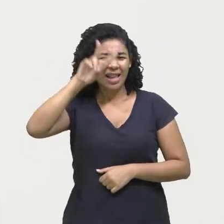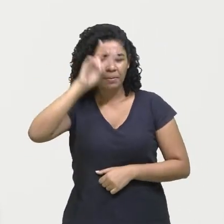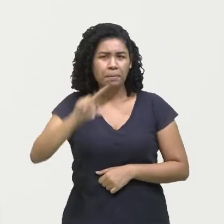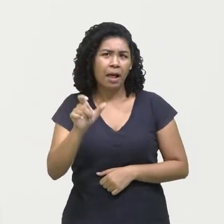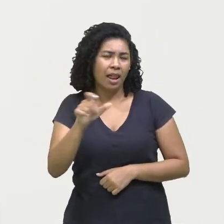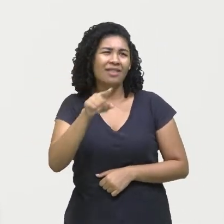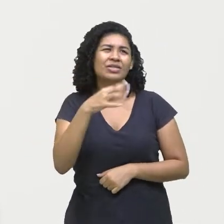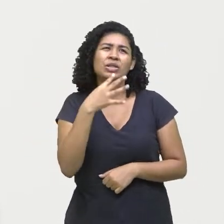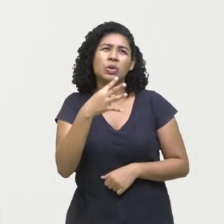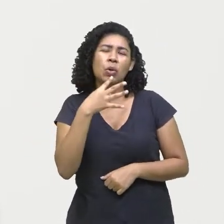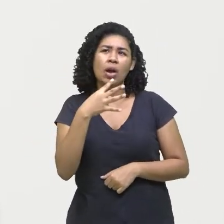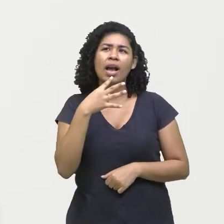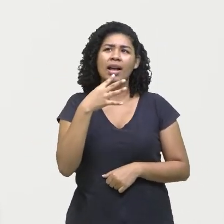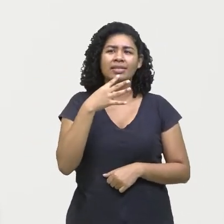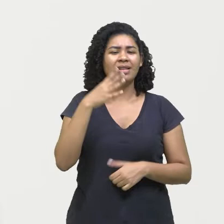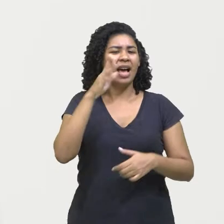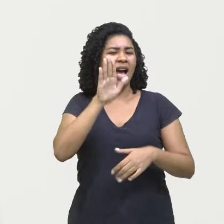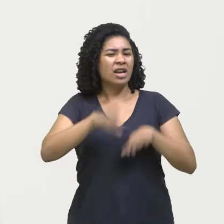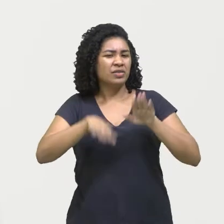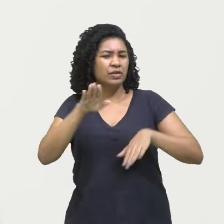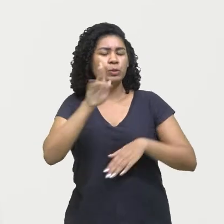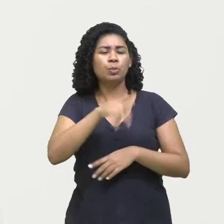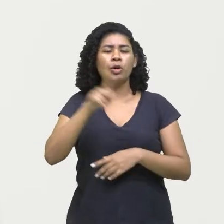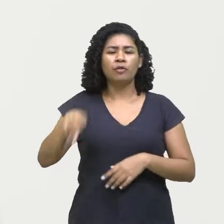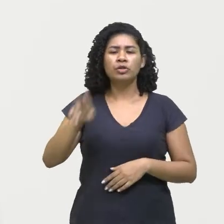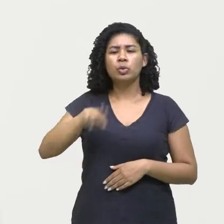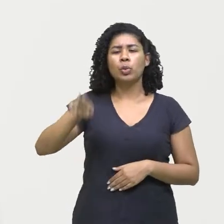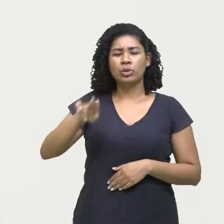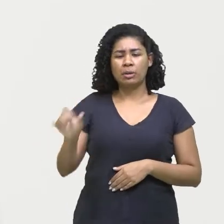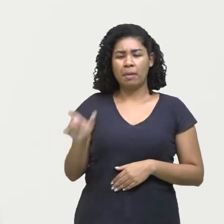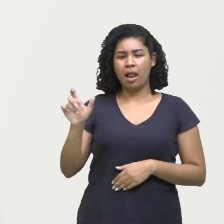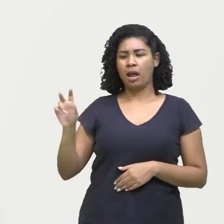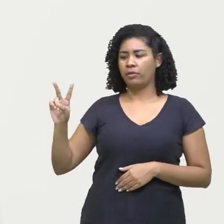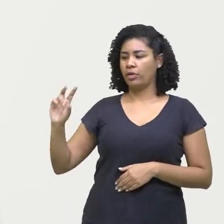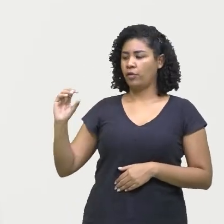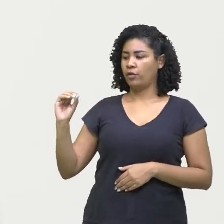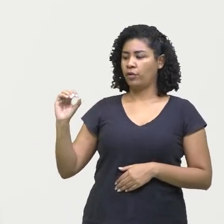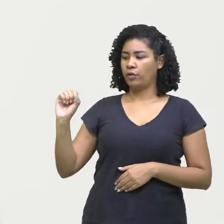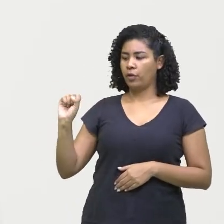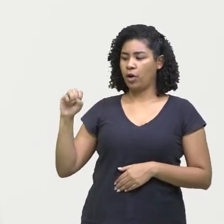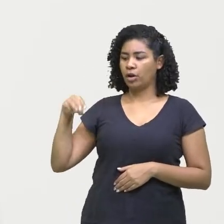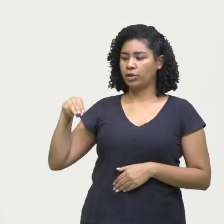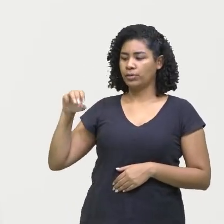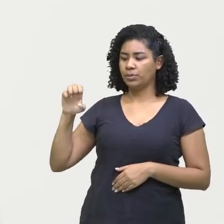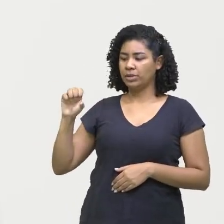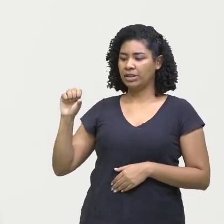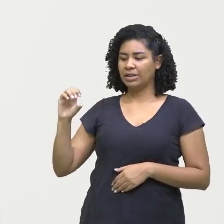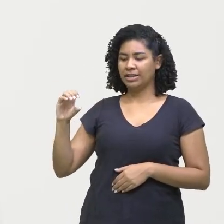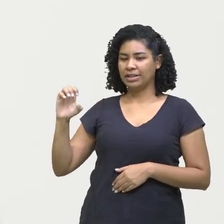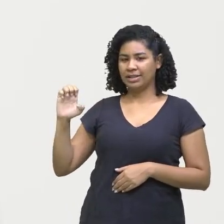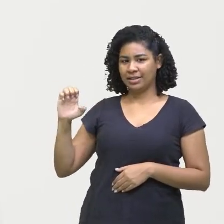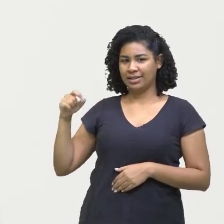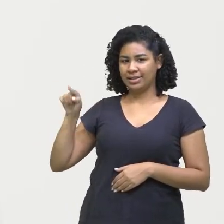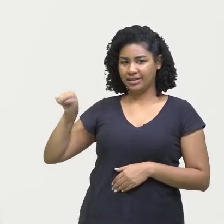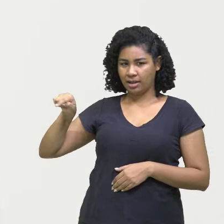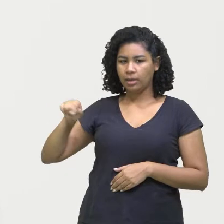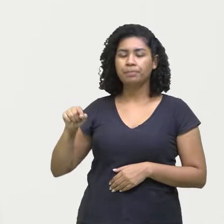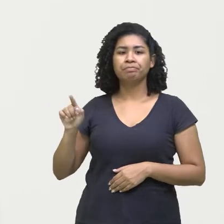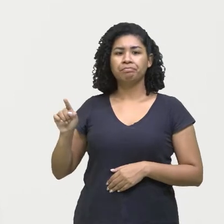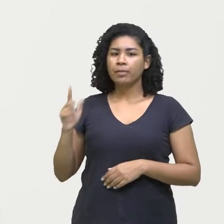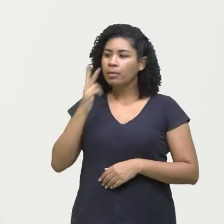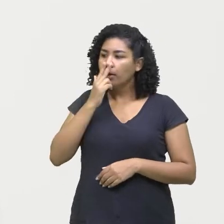deve ter visto por aí algum professor falando da palavra vós-me-ser, não é? Vós-me-ser foi ficando